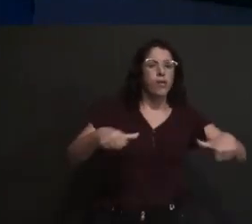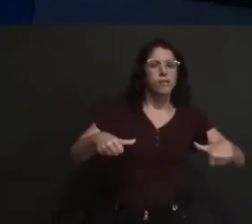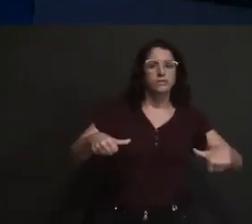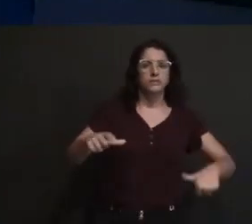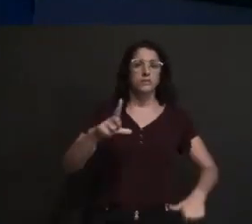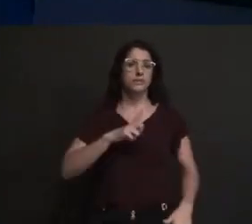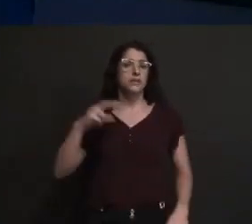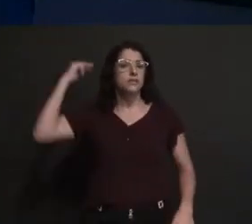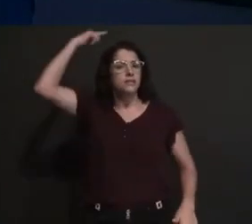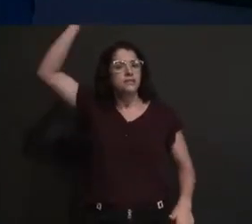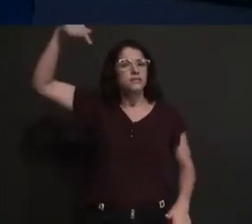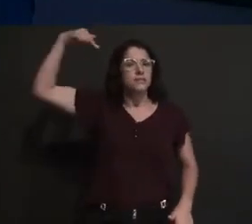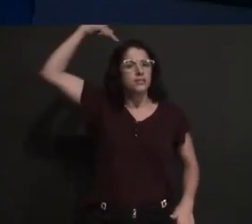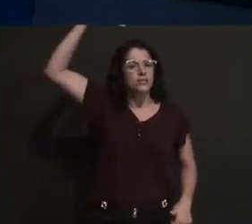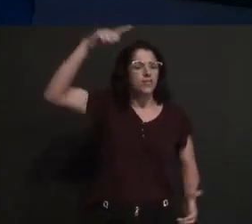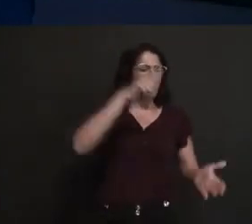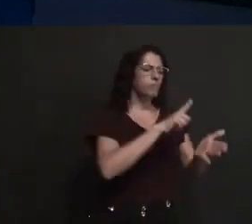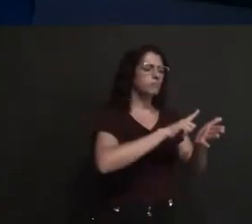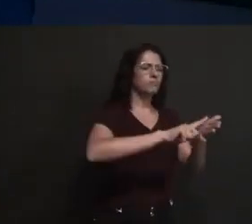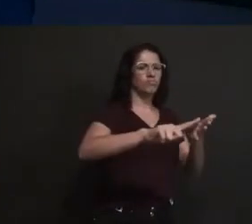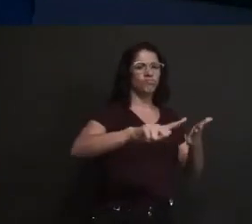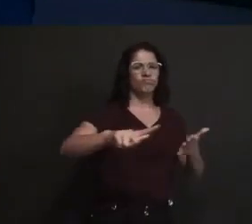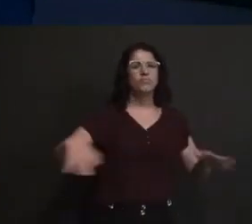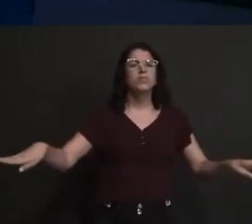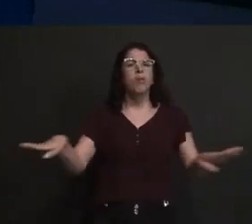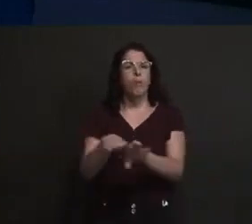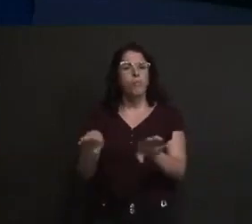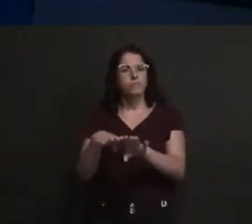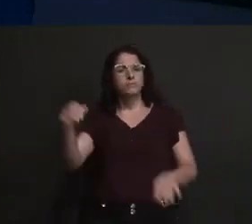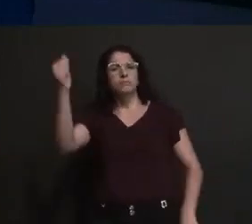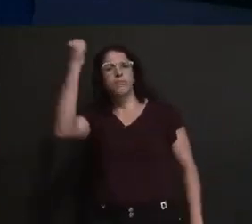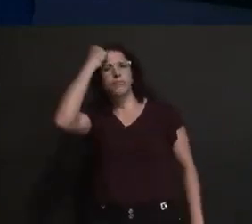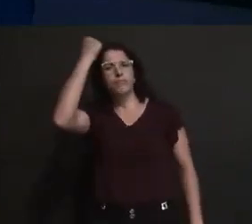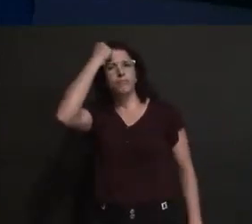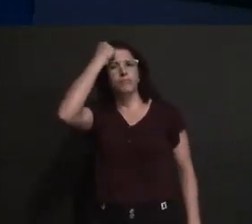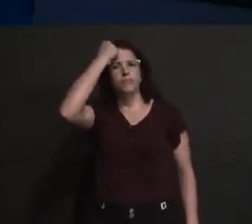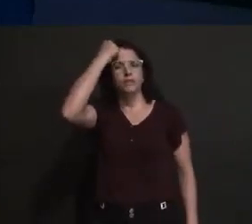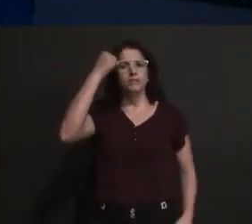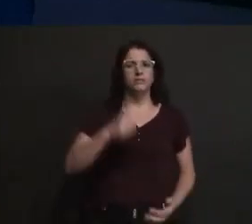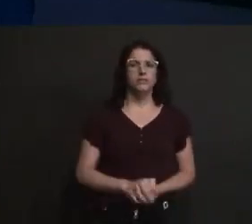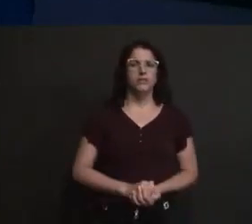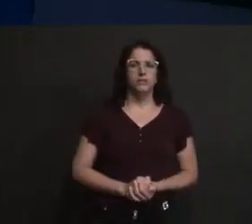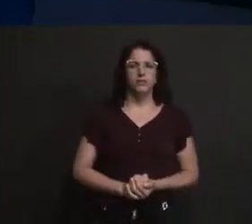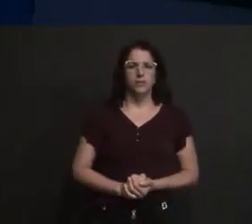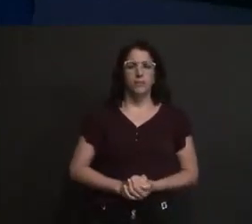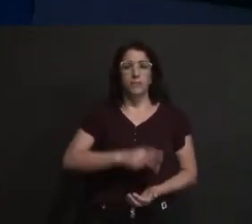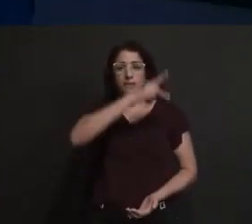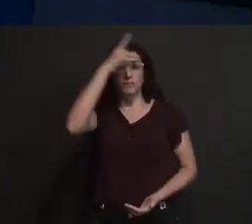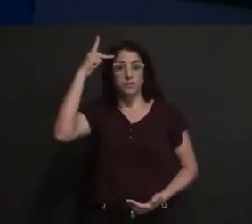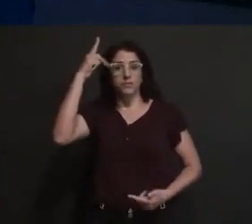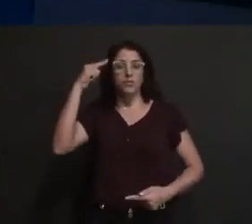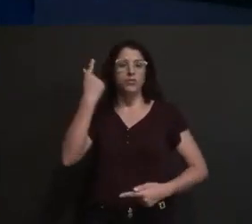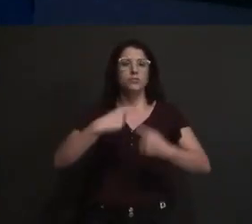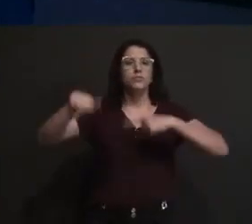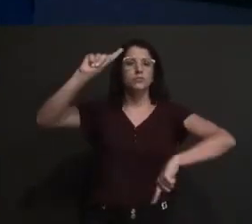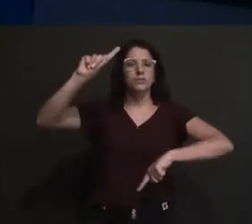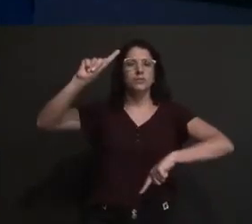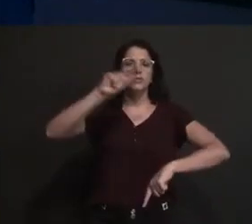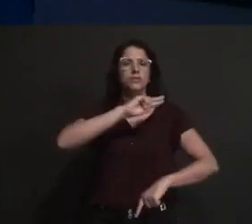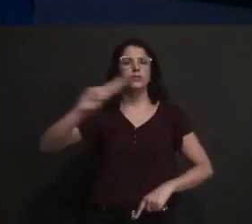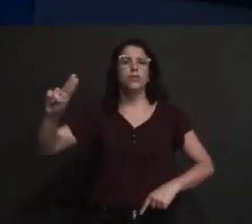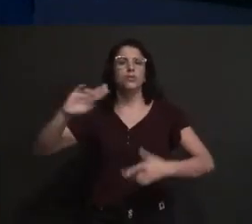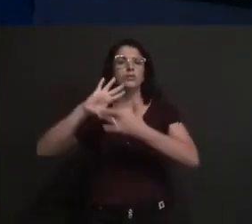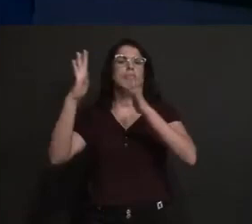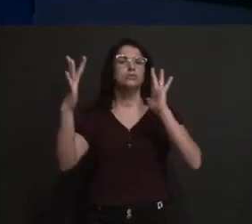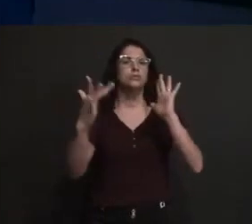santificação. Vai haver arrependimento. E vai haver prosperidade. Em nome de Jesus. Em